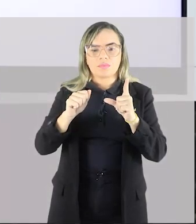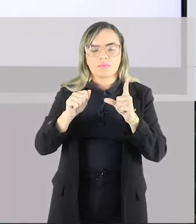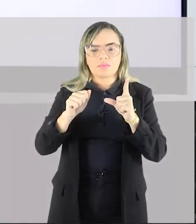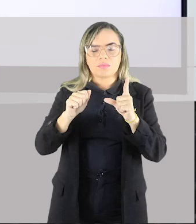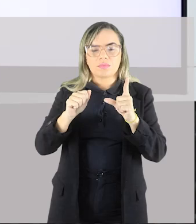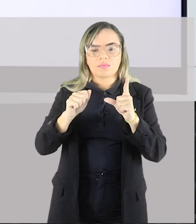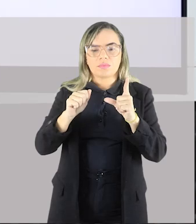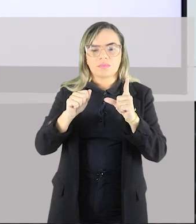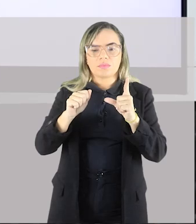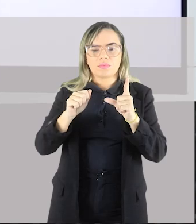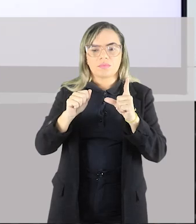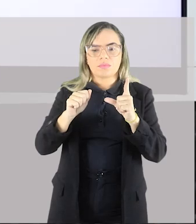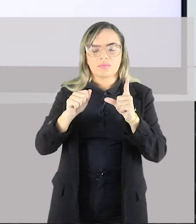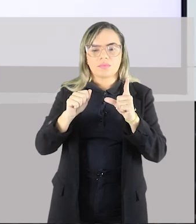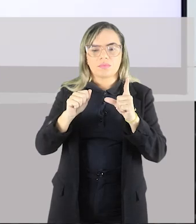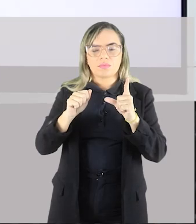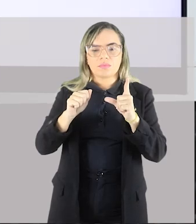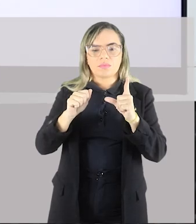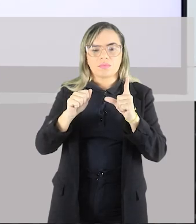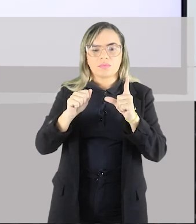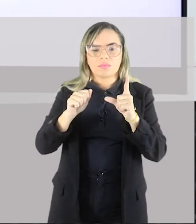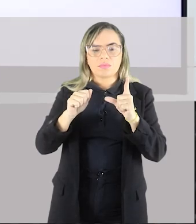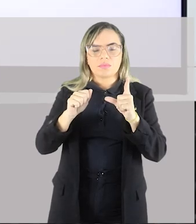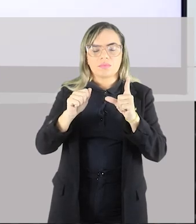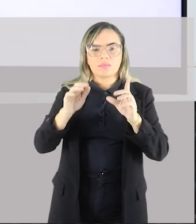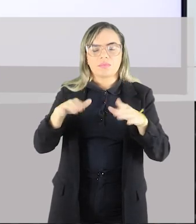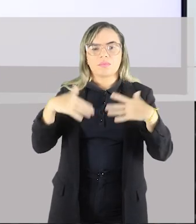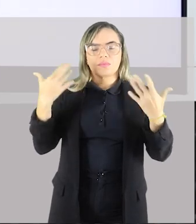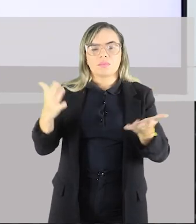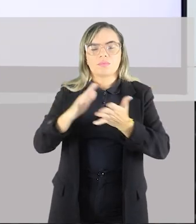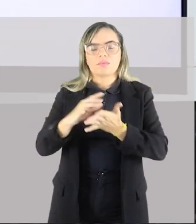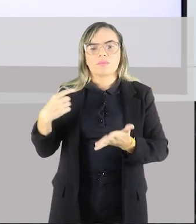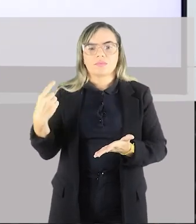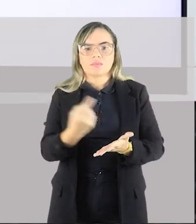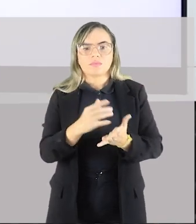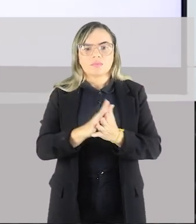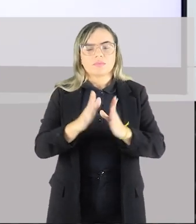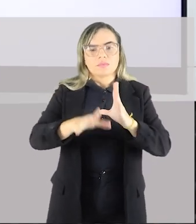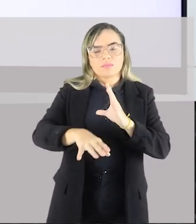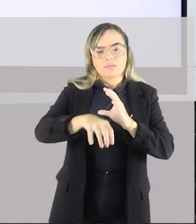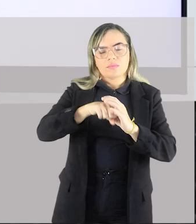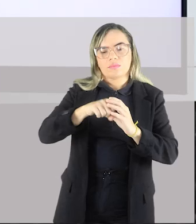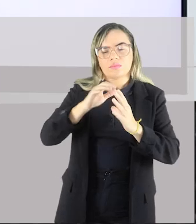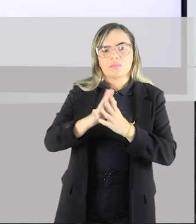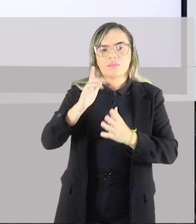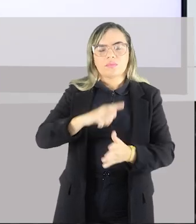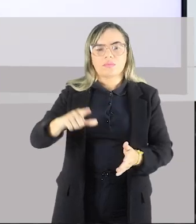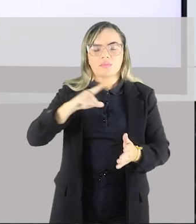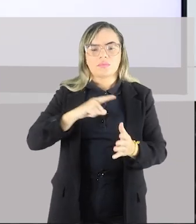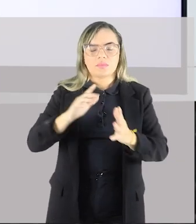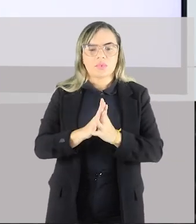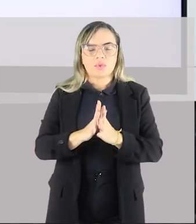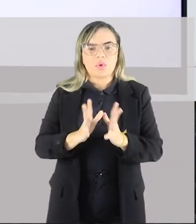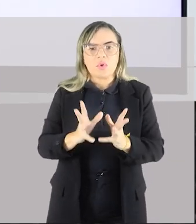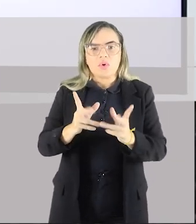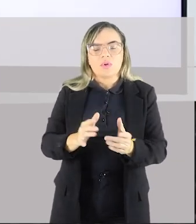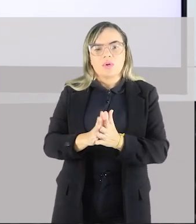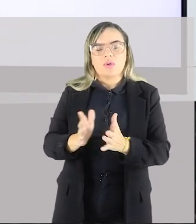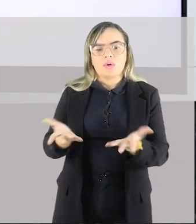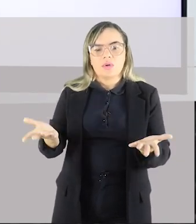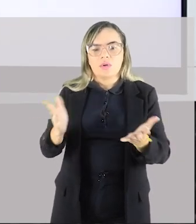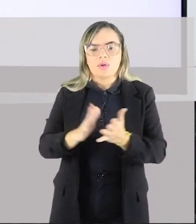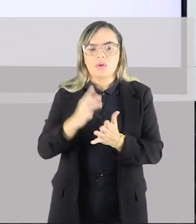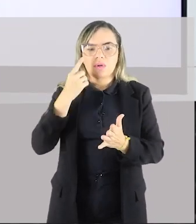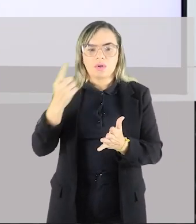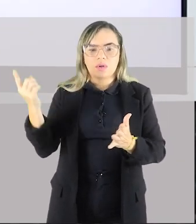possibilitando assim total independência do genoma nuclear. Gente, as nossas mitocôndrias, né, elas não têm uma total independência desde que a